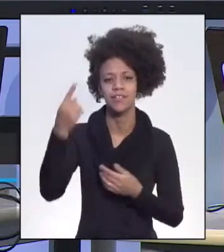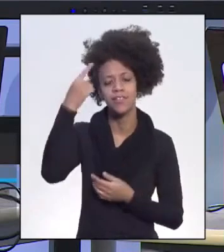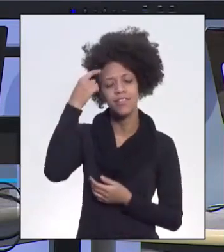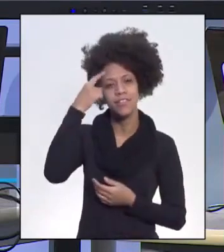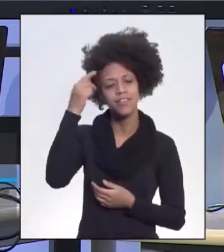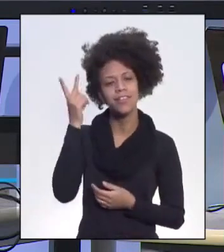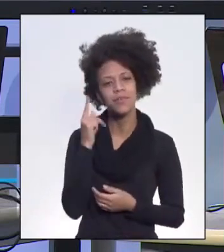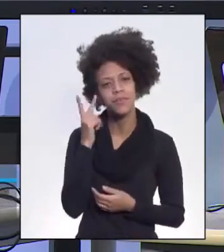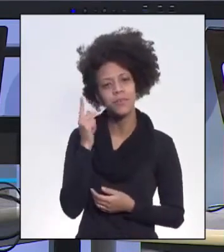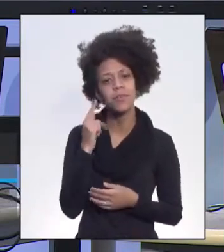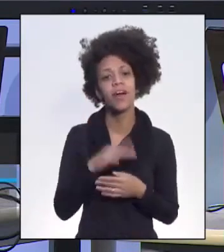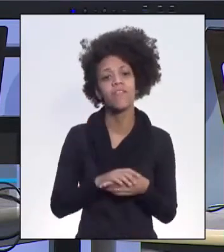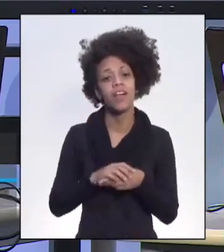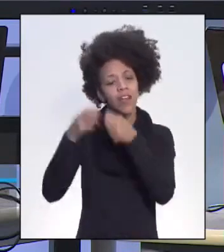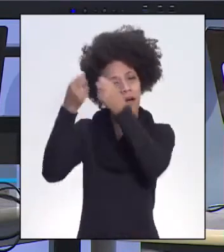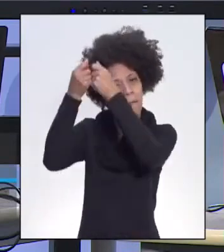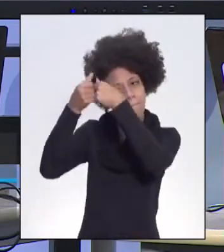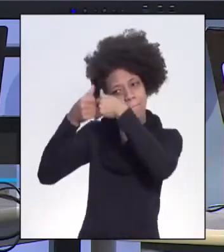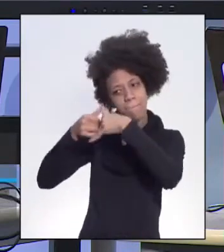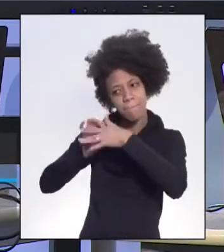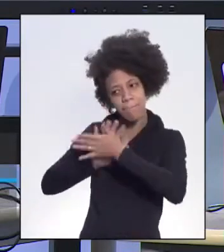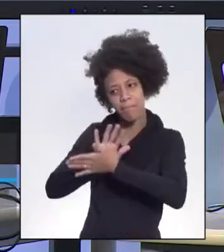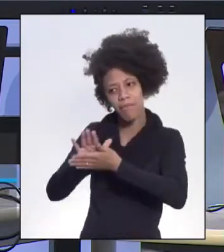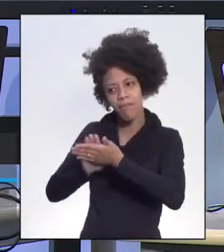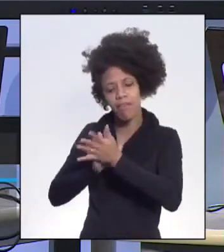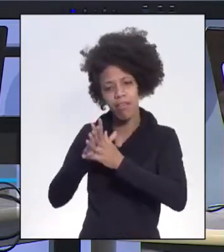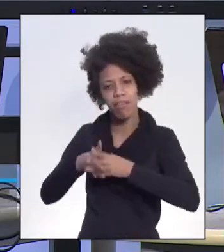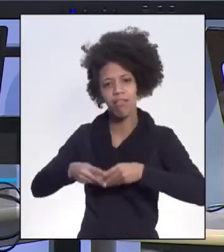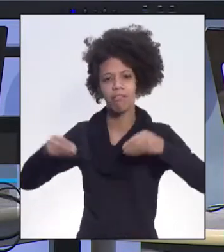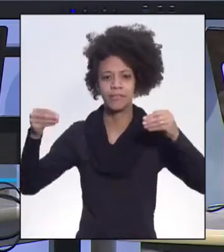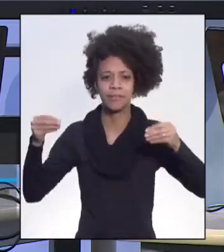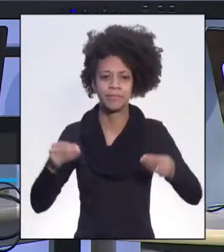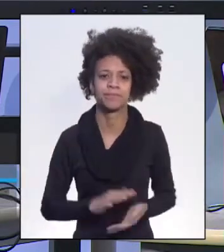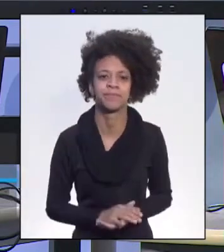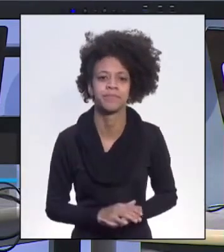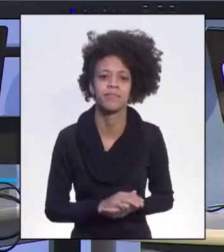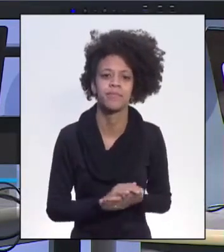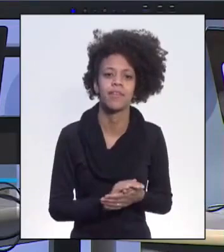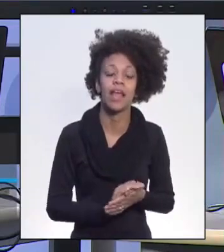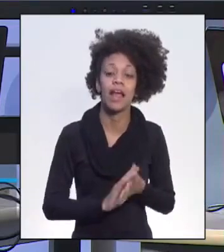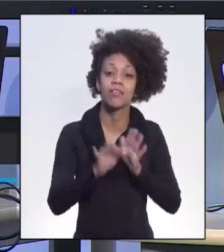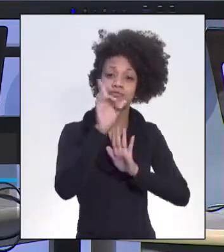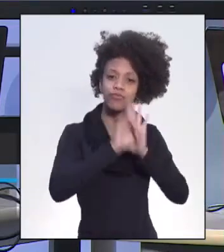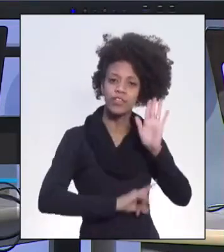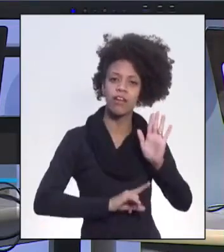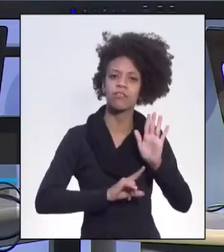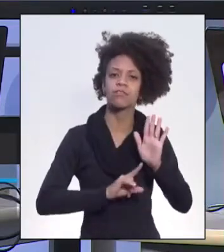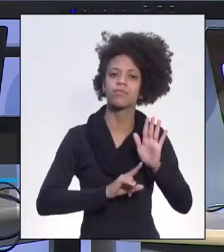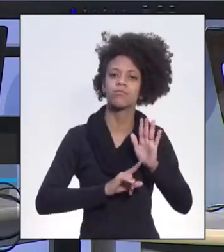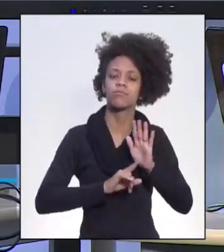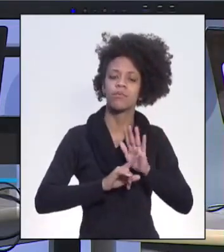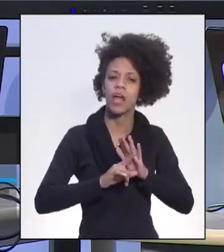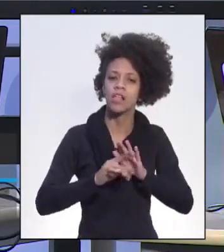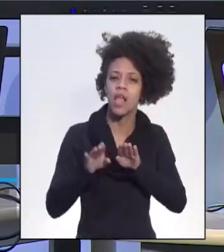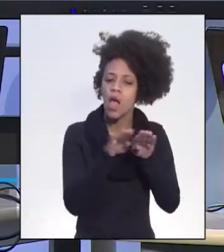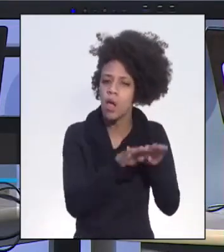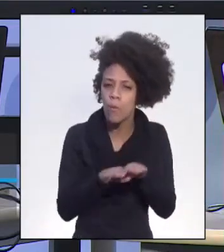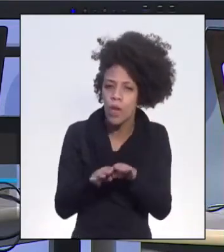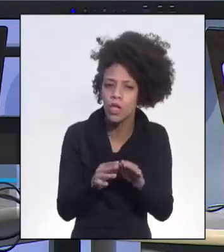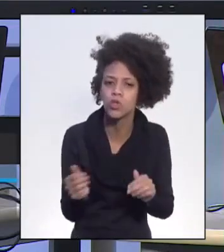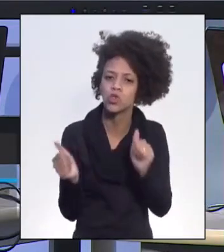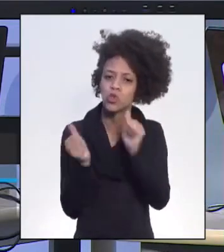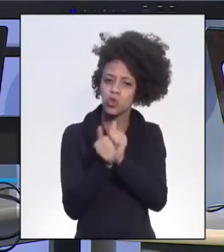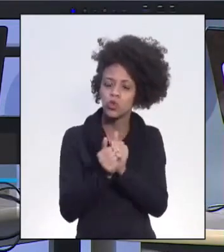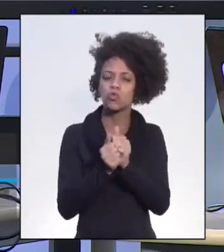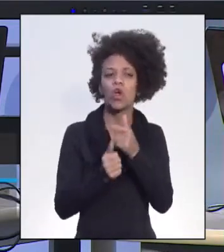comum, elas foram caindo. Tanto é que nós temos legalmente direitos iguais e ainda nós estamos juntos, homens